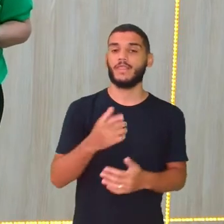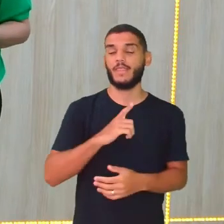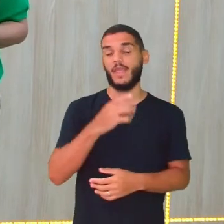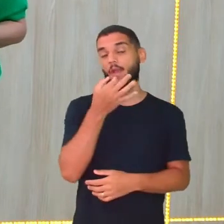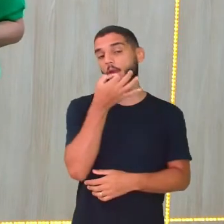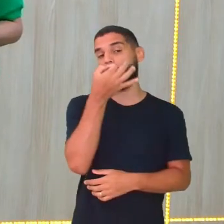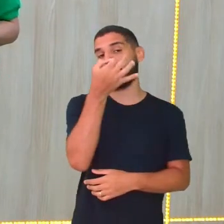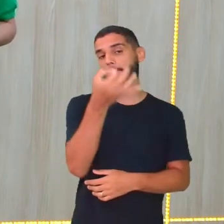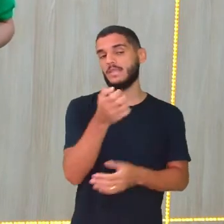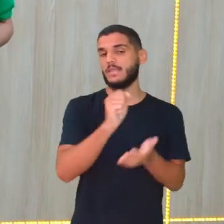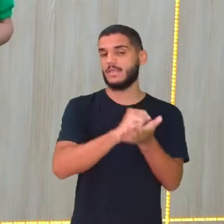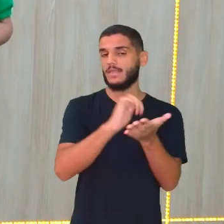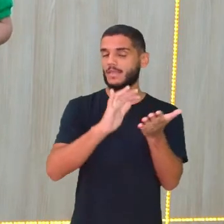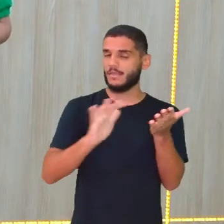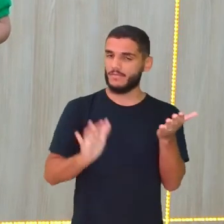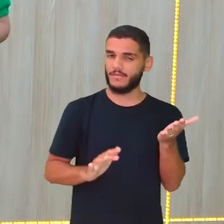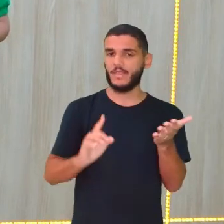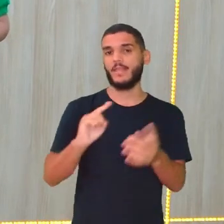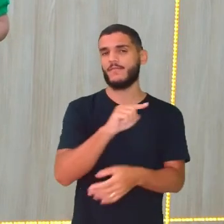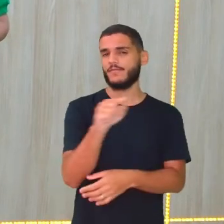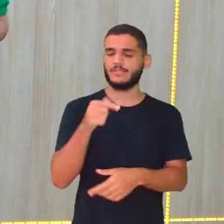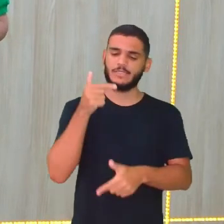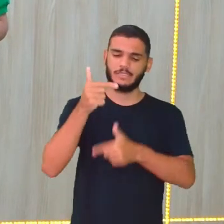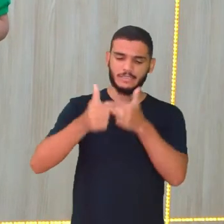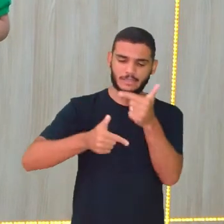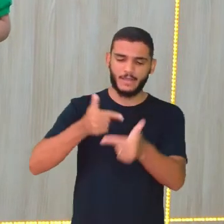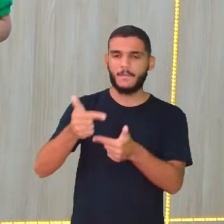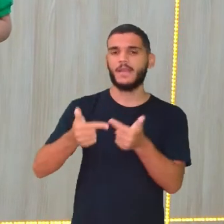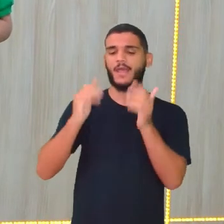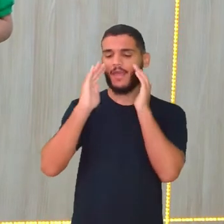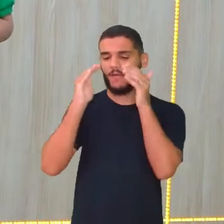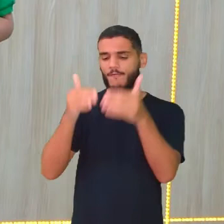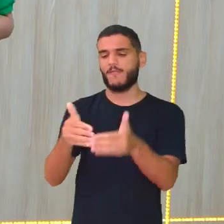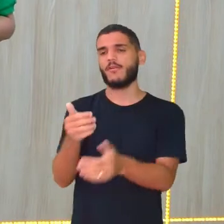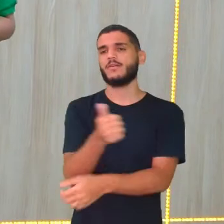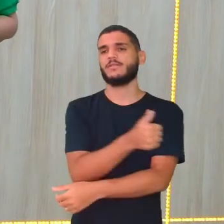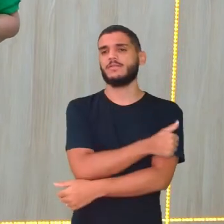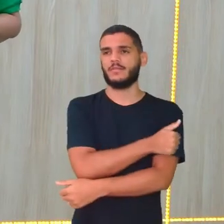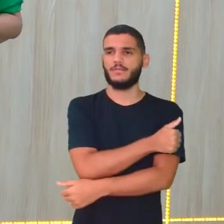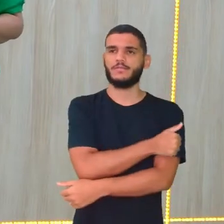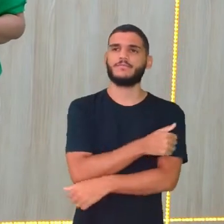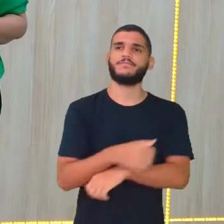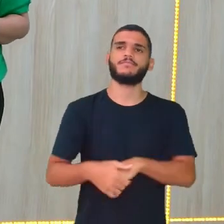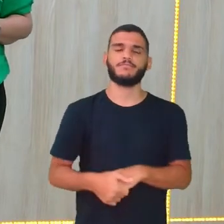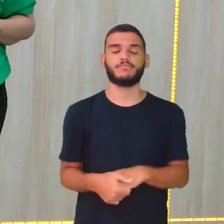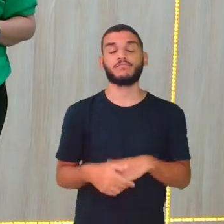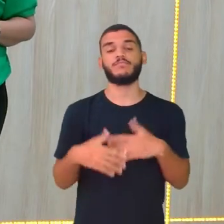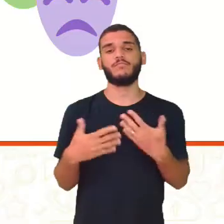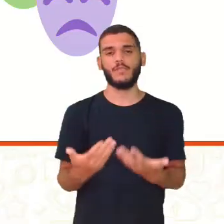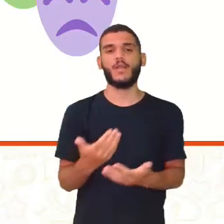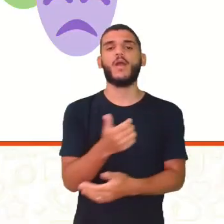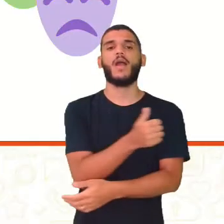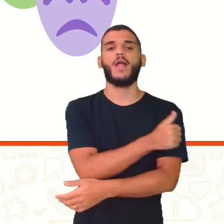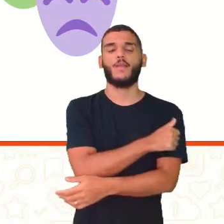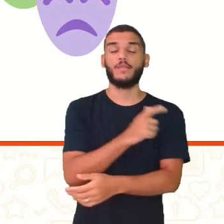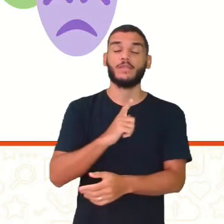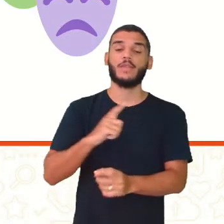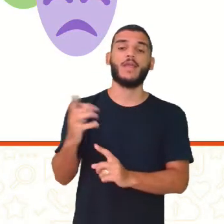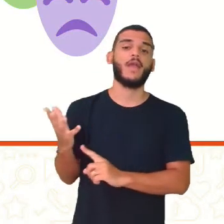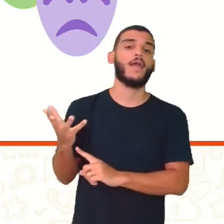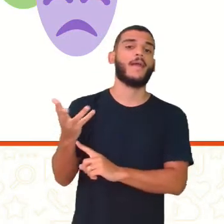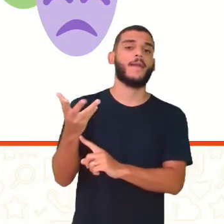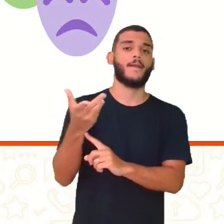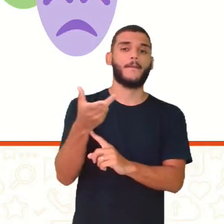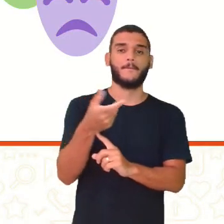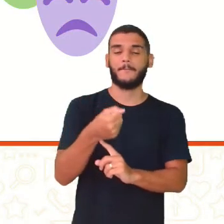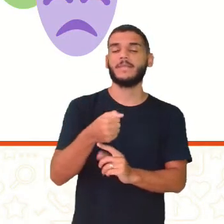de atividades para serem trabalhadas com esses estudantes. Bom, os estudantes com altas habilidades, eles